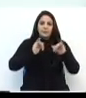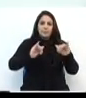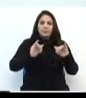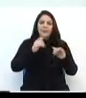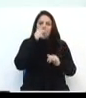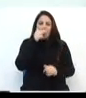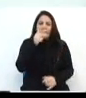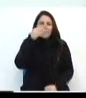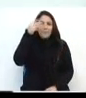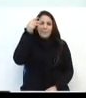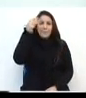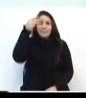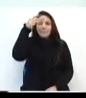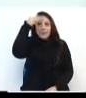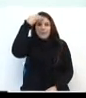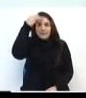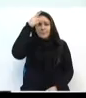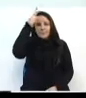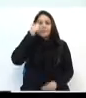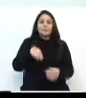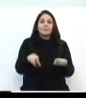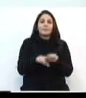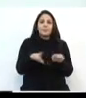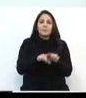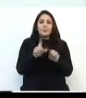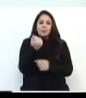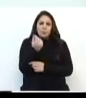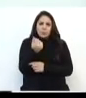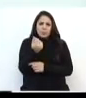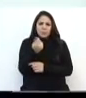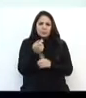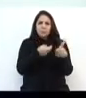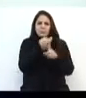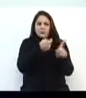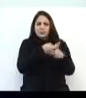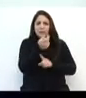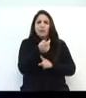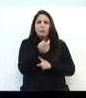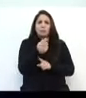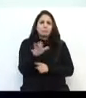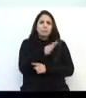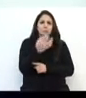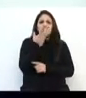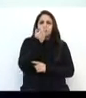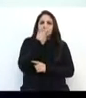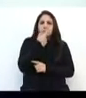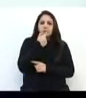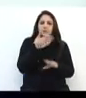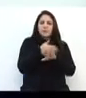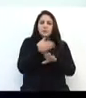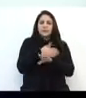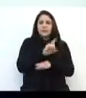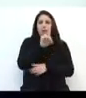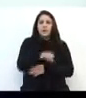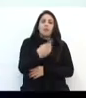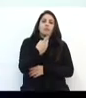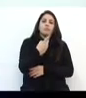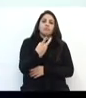média de custo mensal de uma criança atendida ou de um jovem atendido é